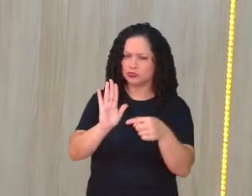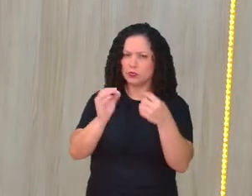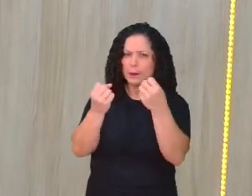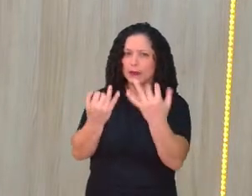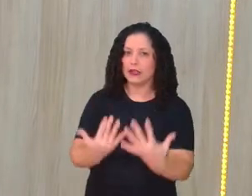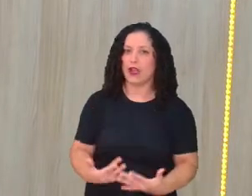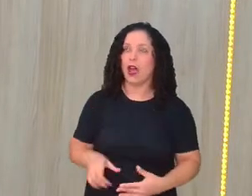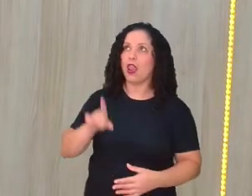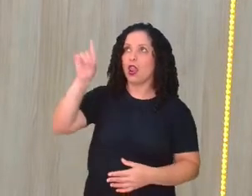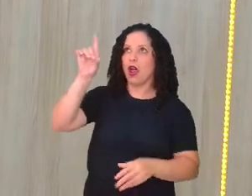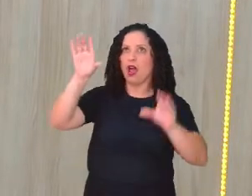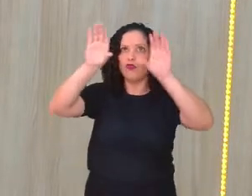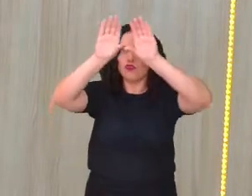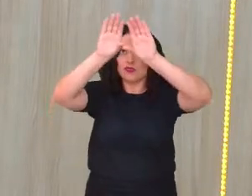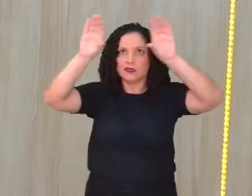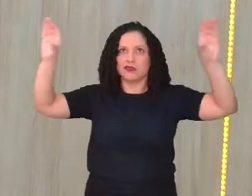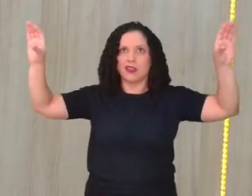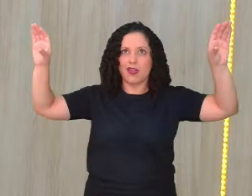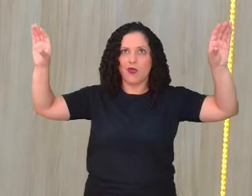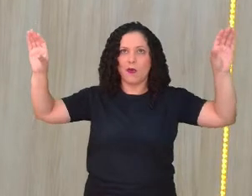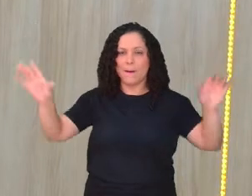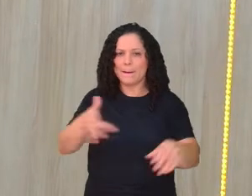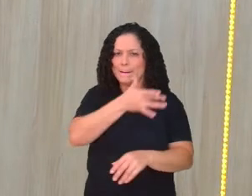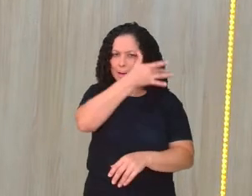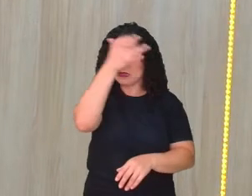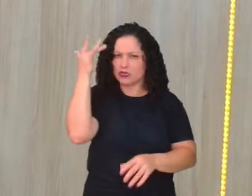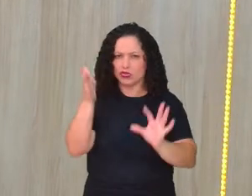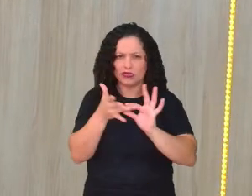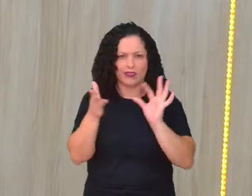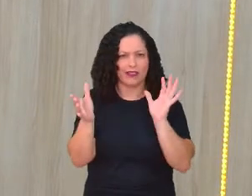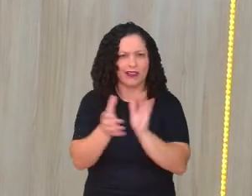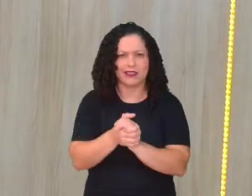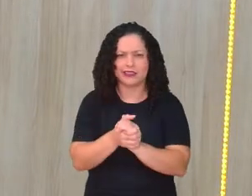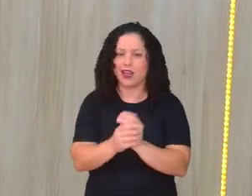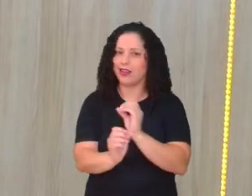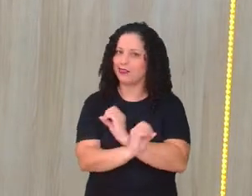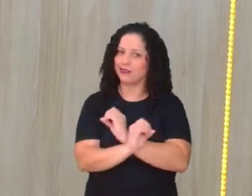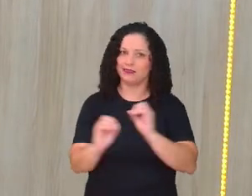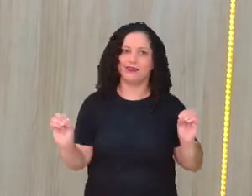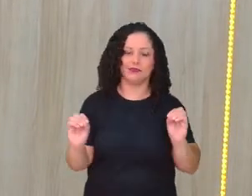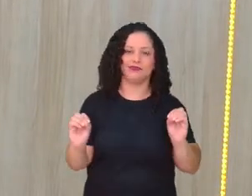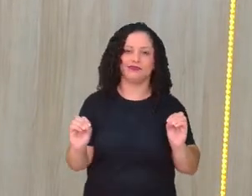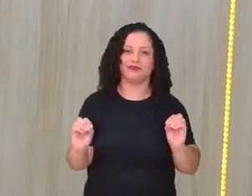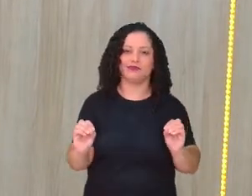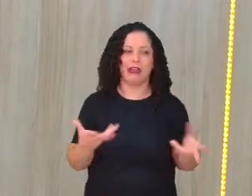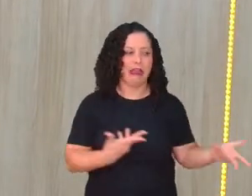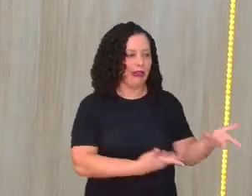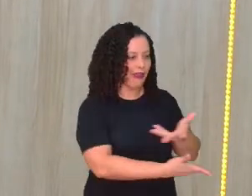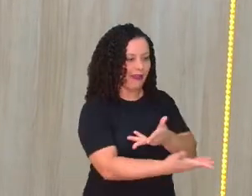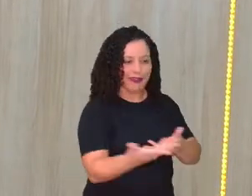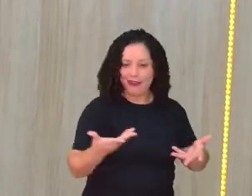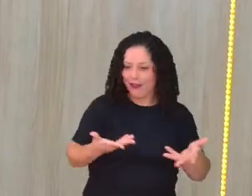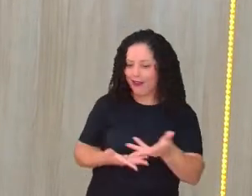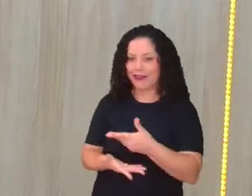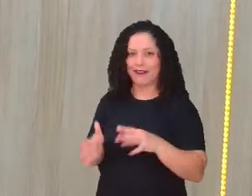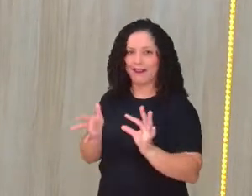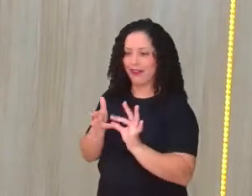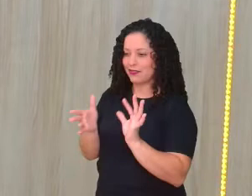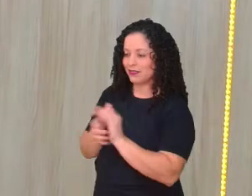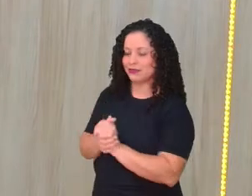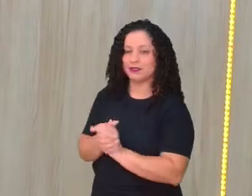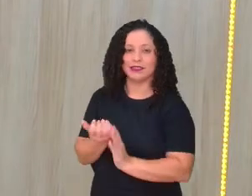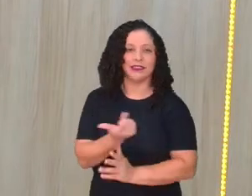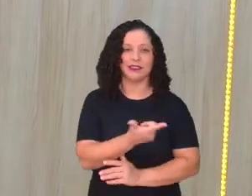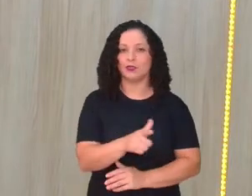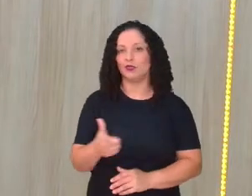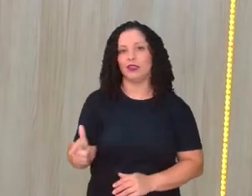que lá no céu ninguém vai casar ou se dar em casamento. Nesse sentido, não vai